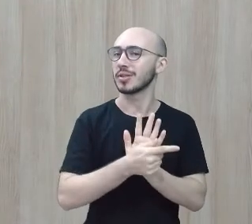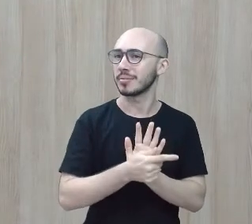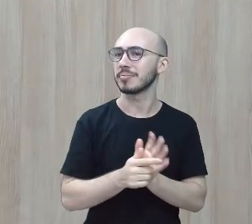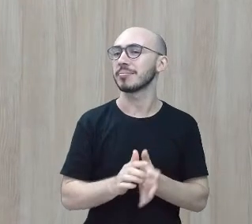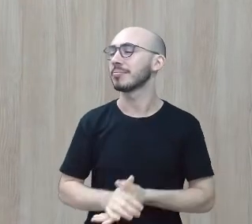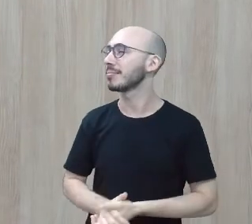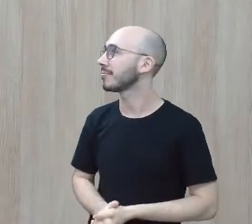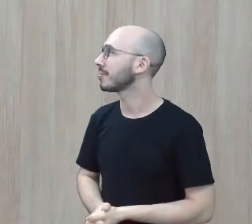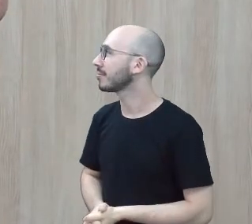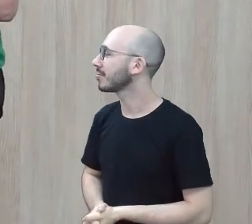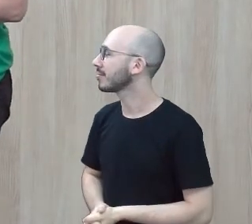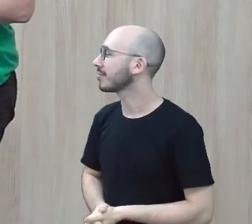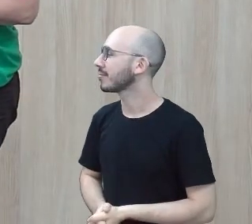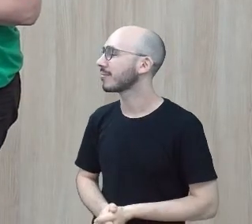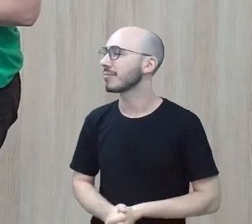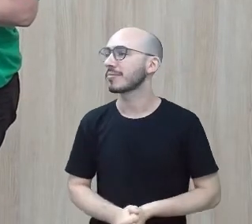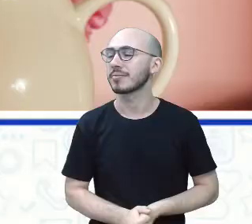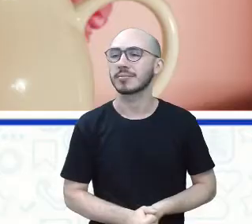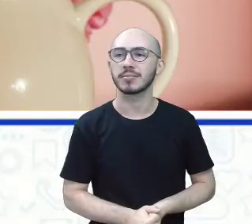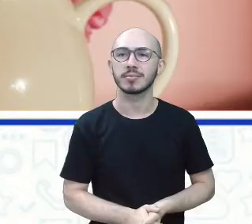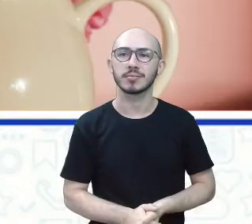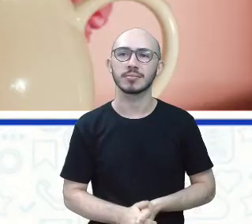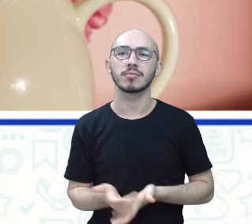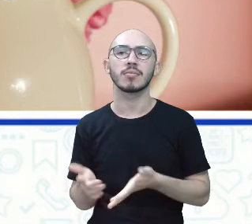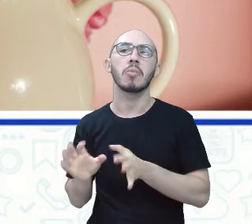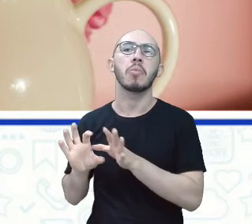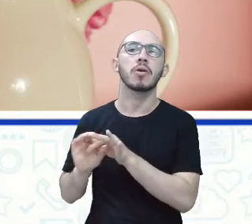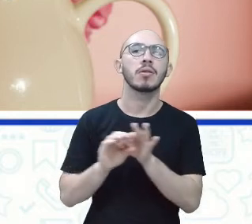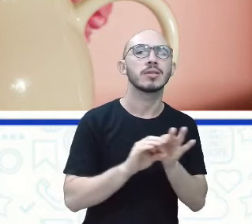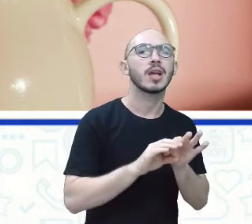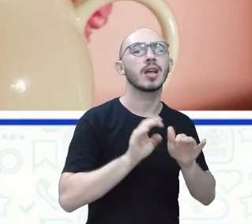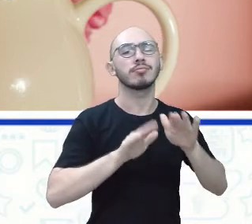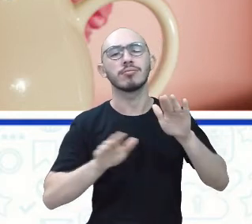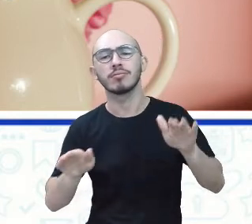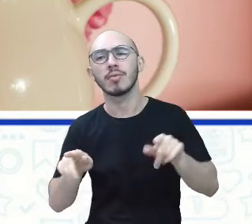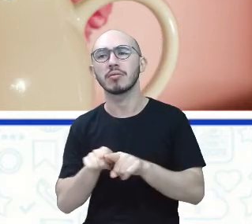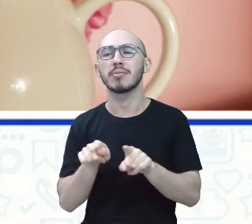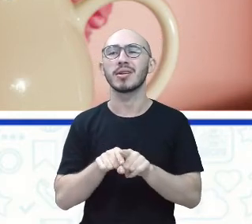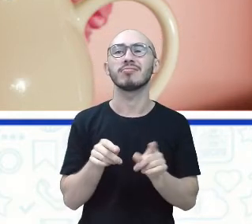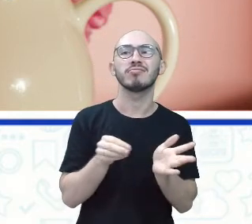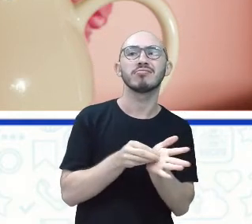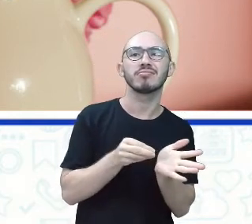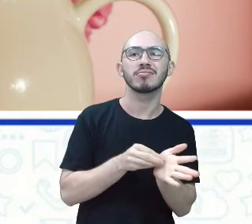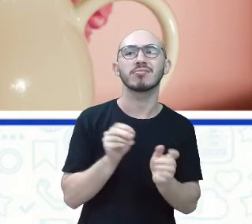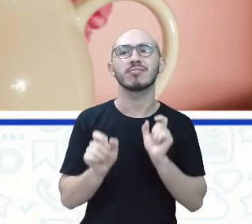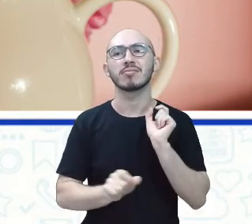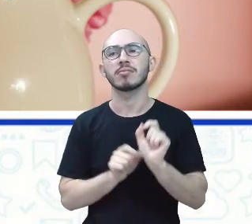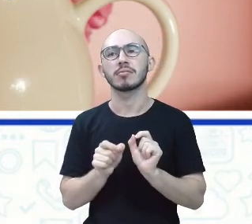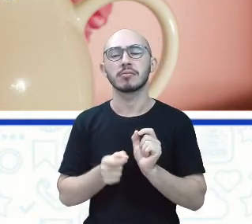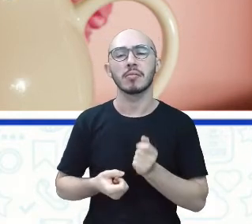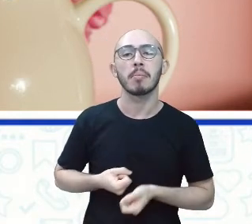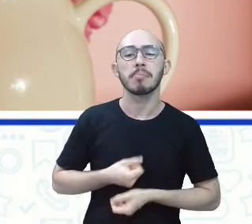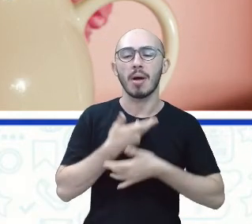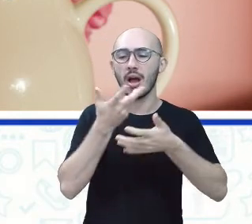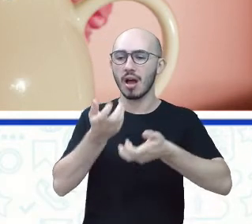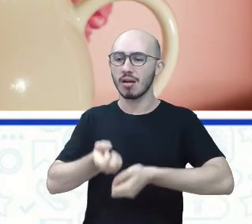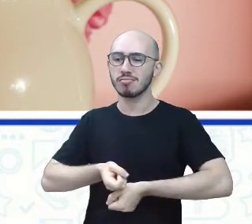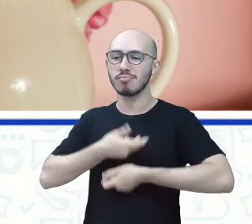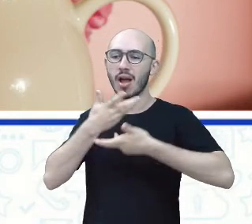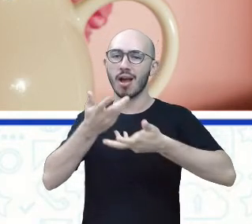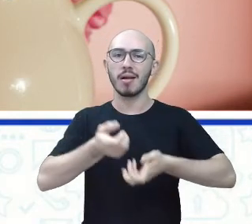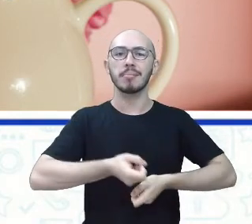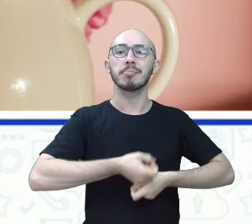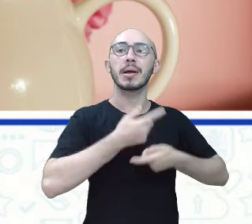textual. As circunstâncias ou a ausência delas são recriadas em